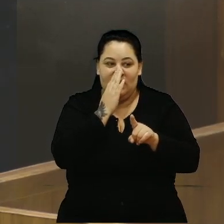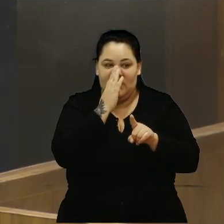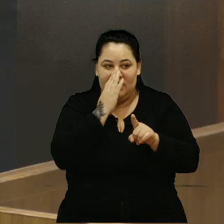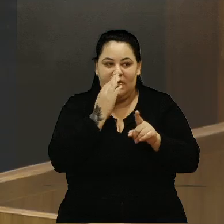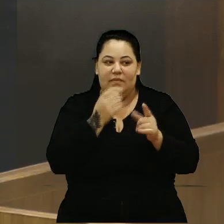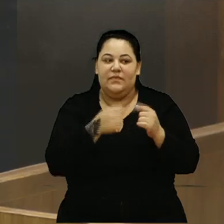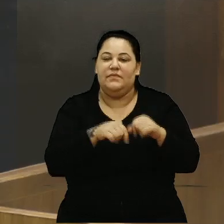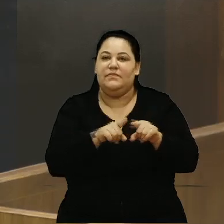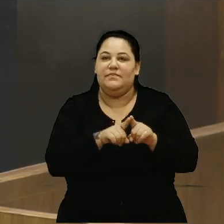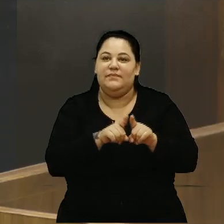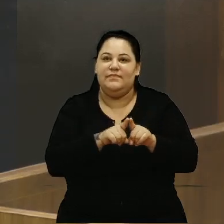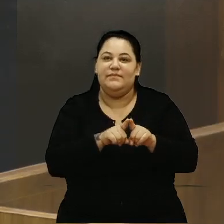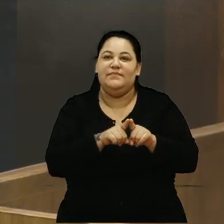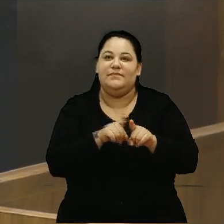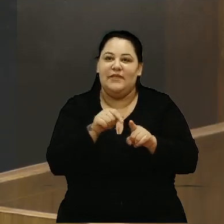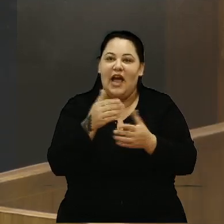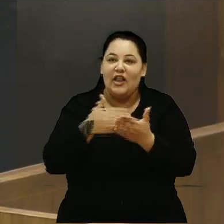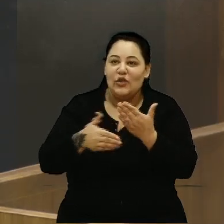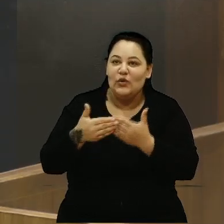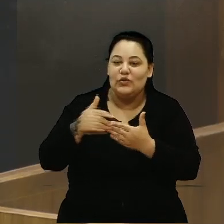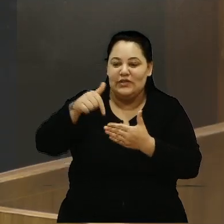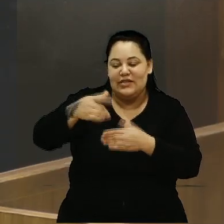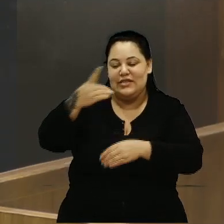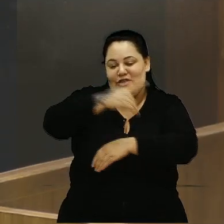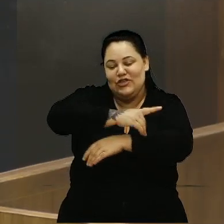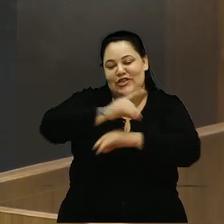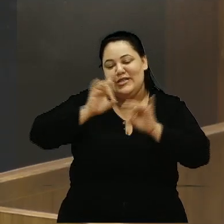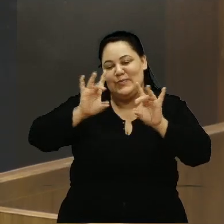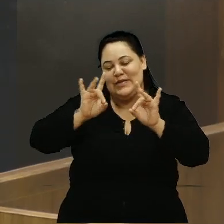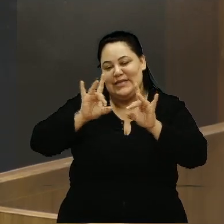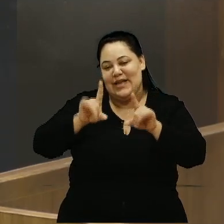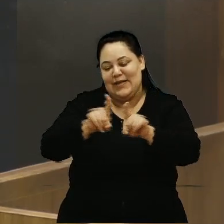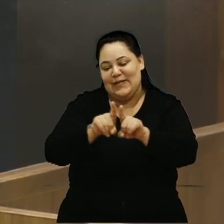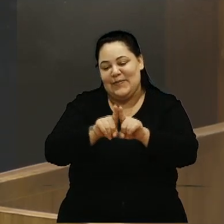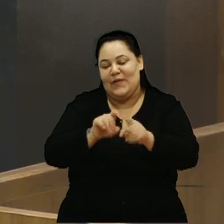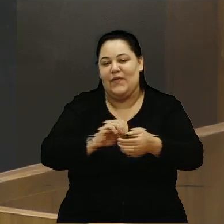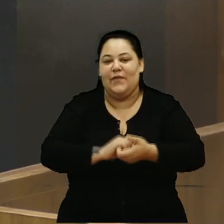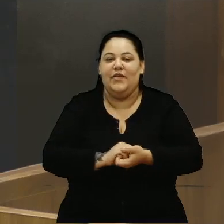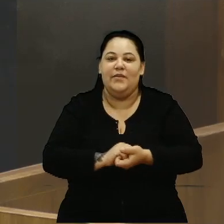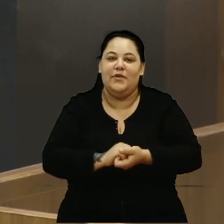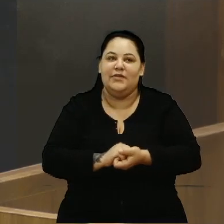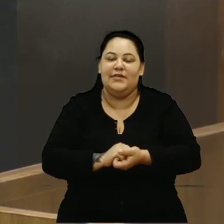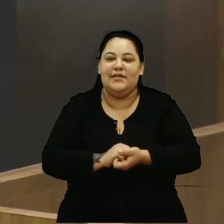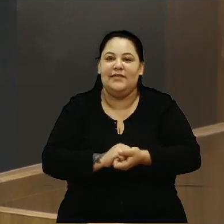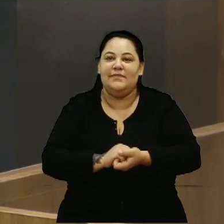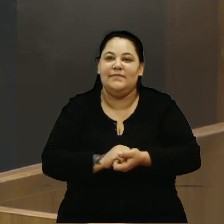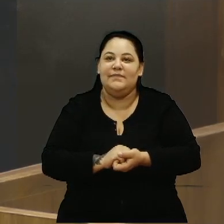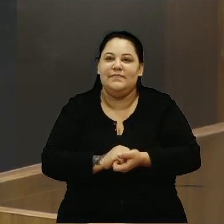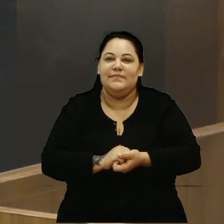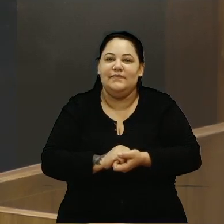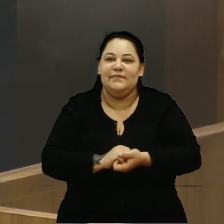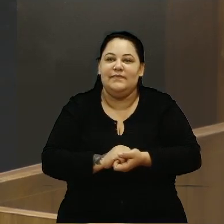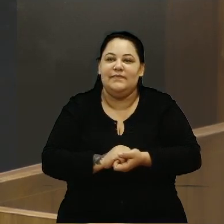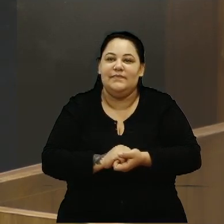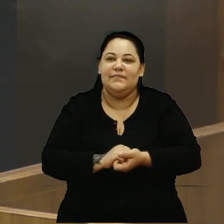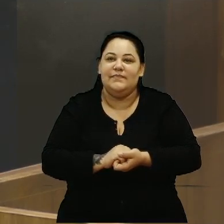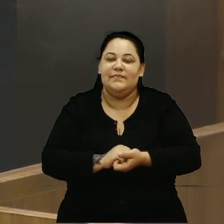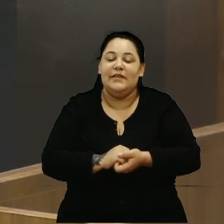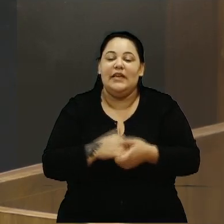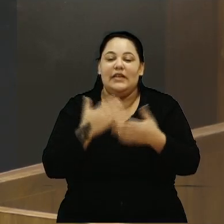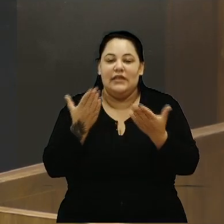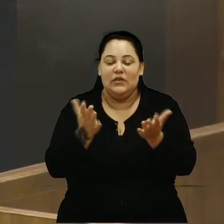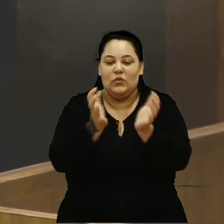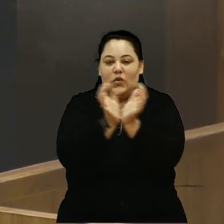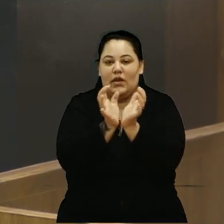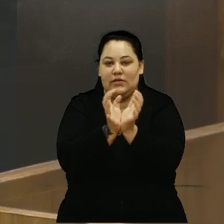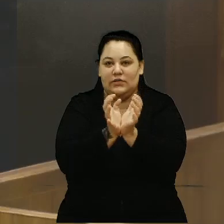abraço, o meu carinho a todos nesse dia tão especial, que é o Dia da Família. Então, senhores